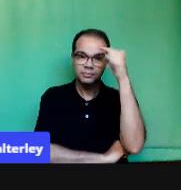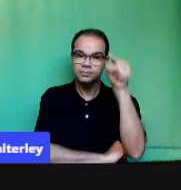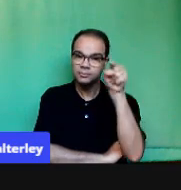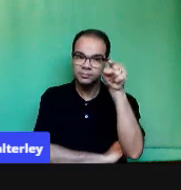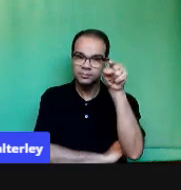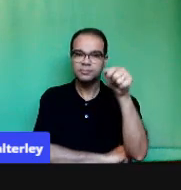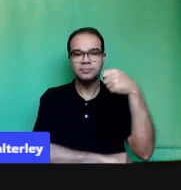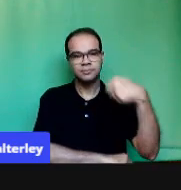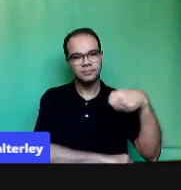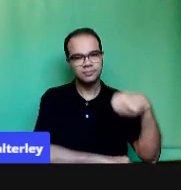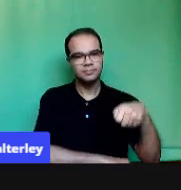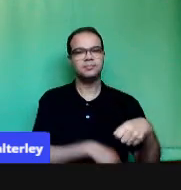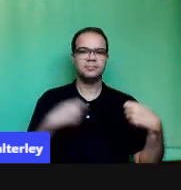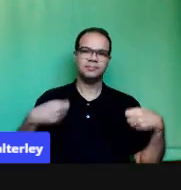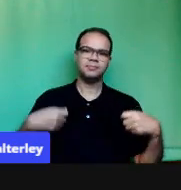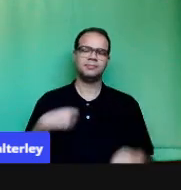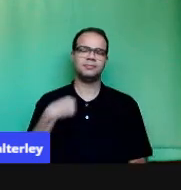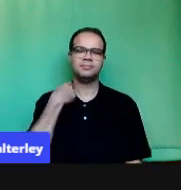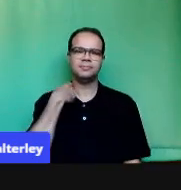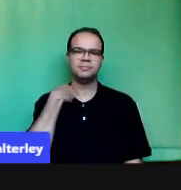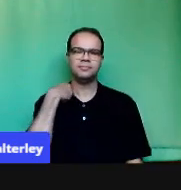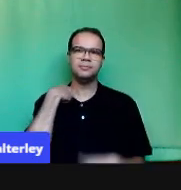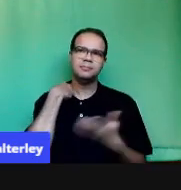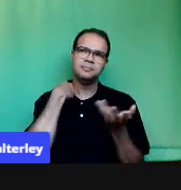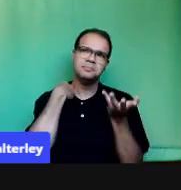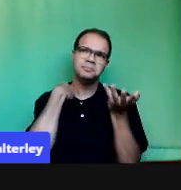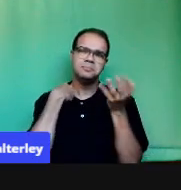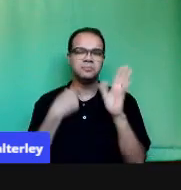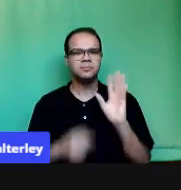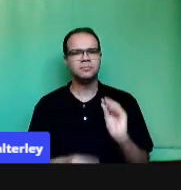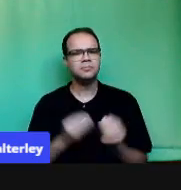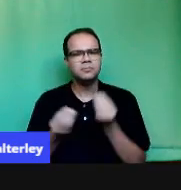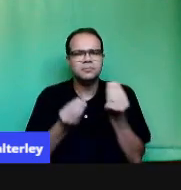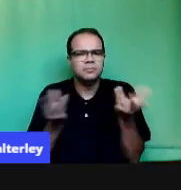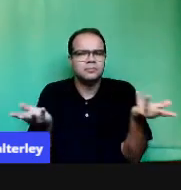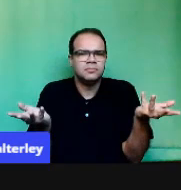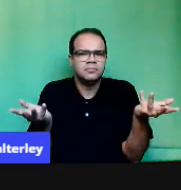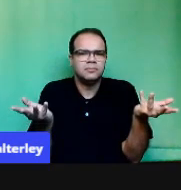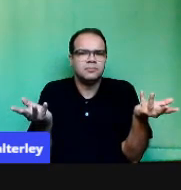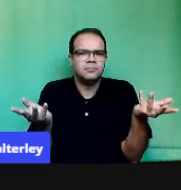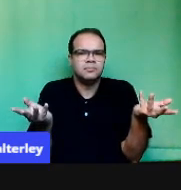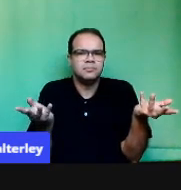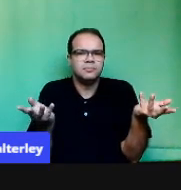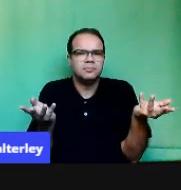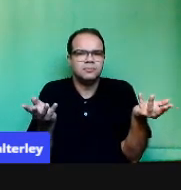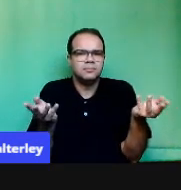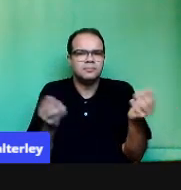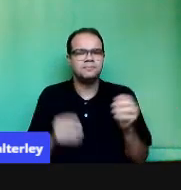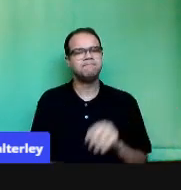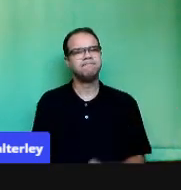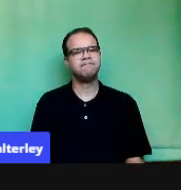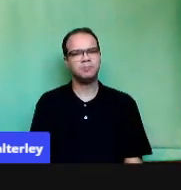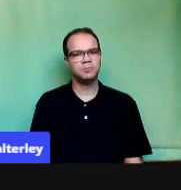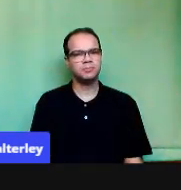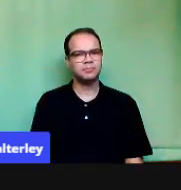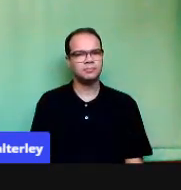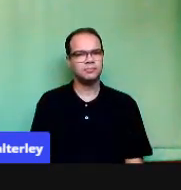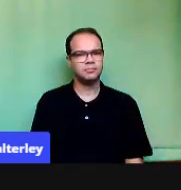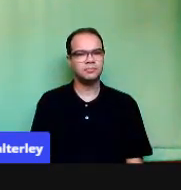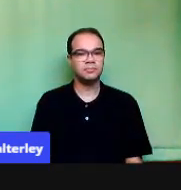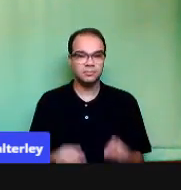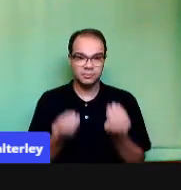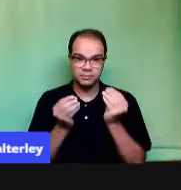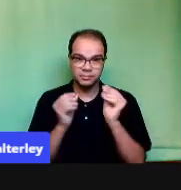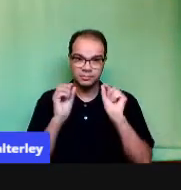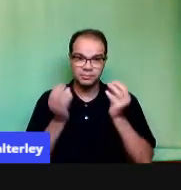um todo, né? Então, a ideia é a gente trazer informações mais